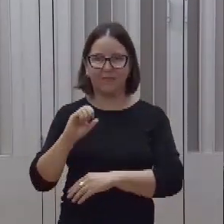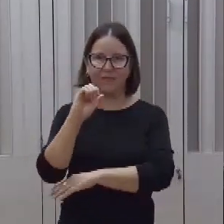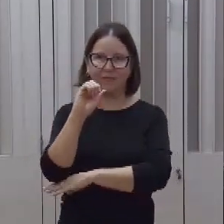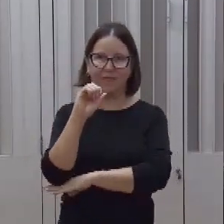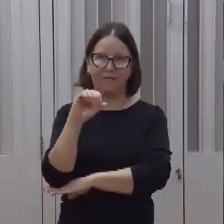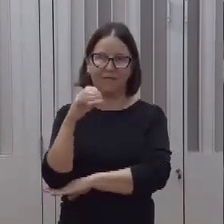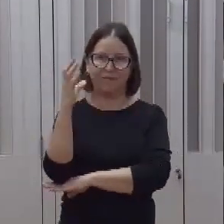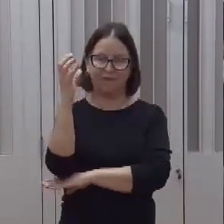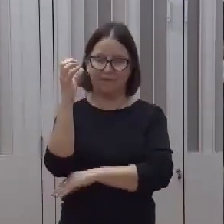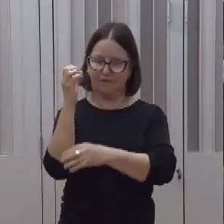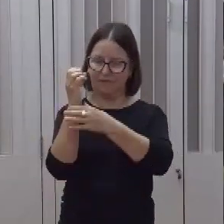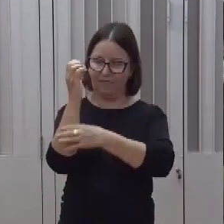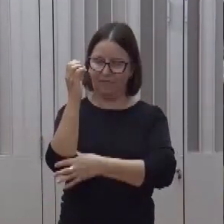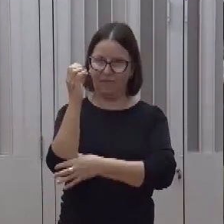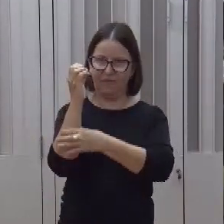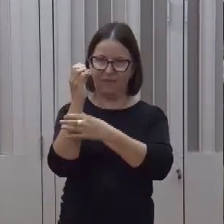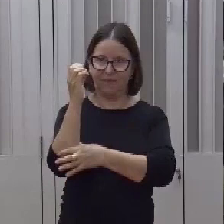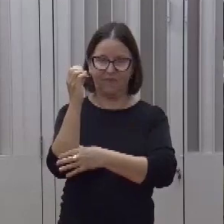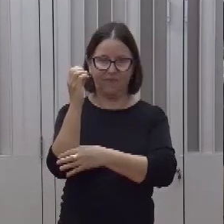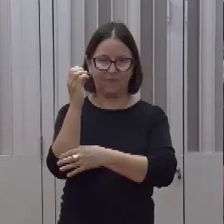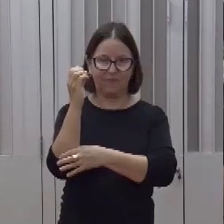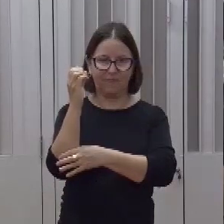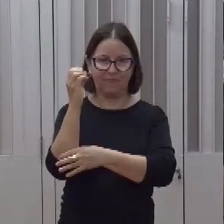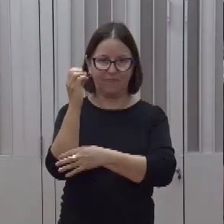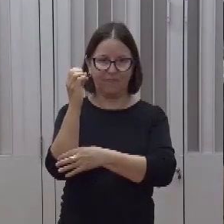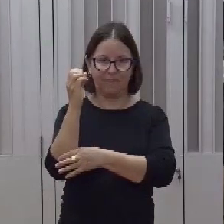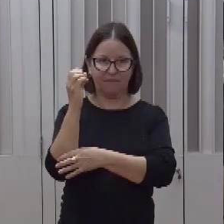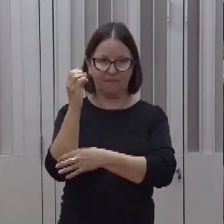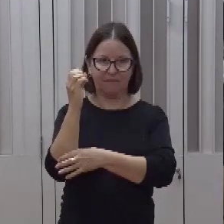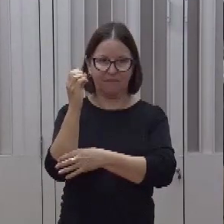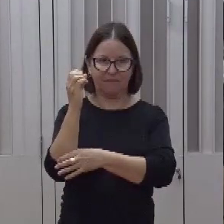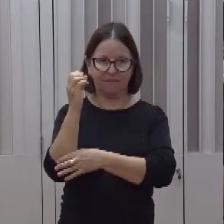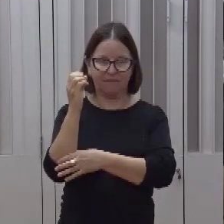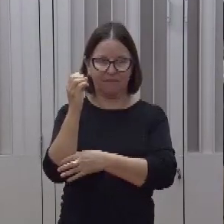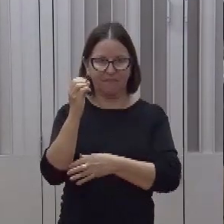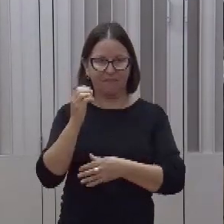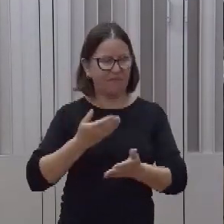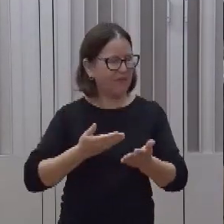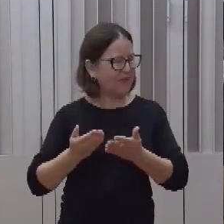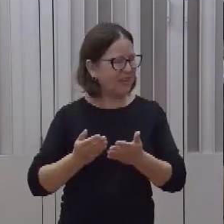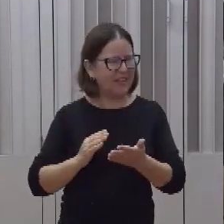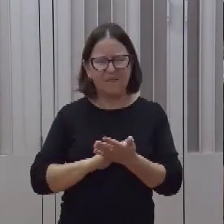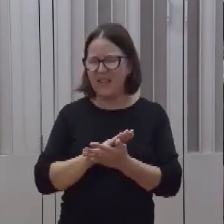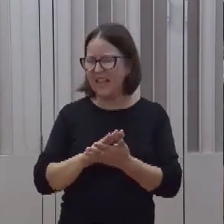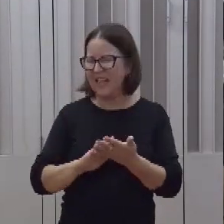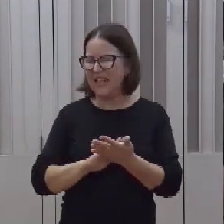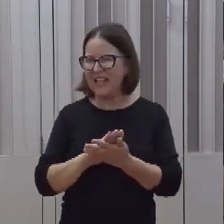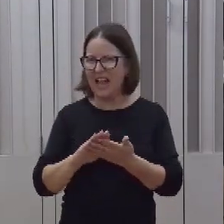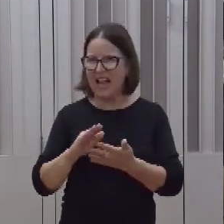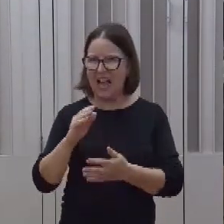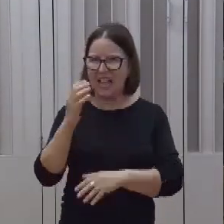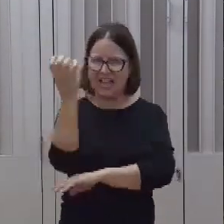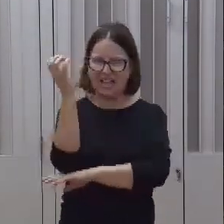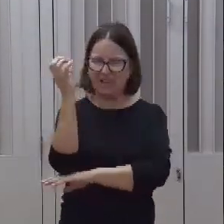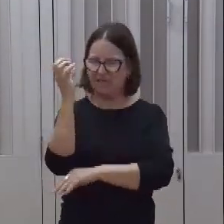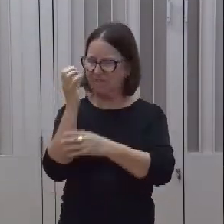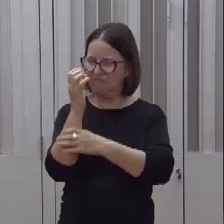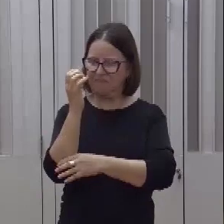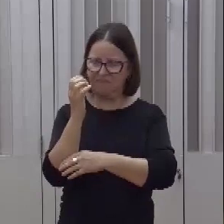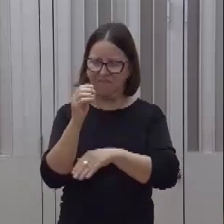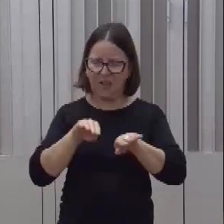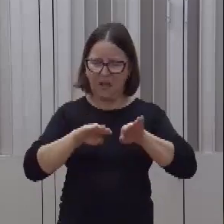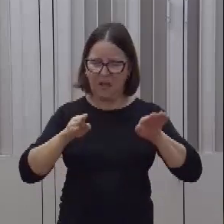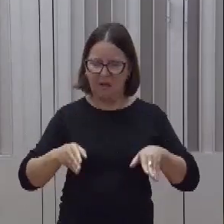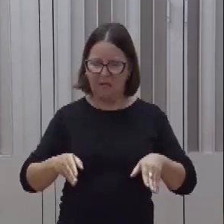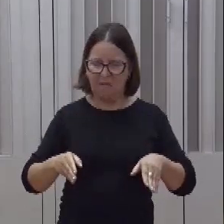cujo tronco não serve para coisa alguma. Não serve para movelaria,